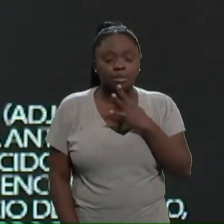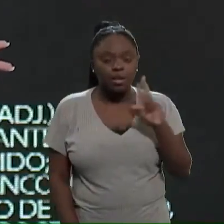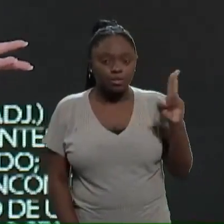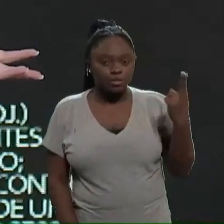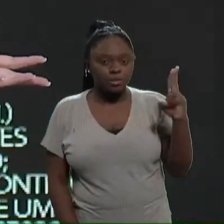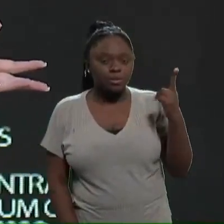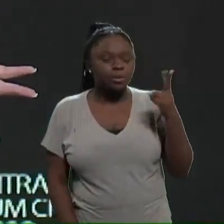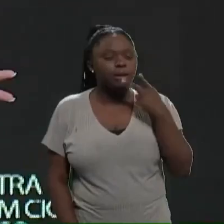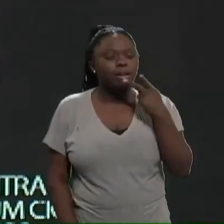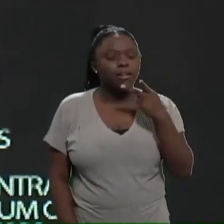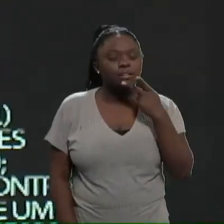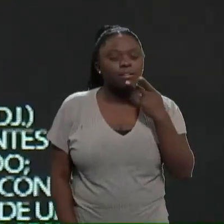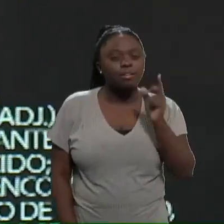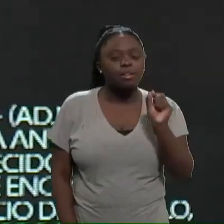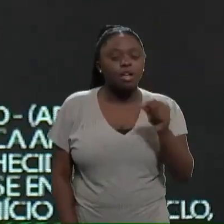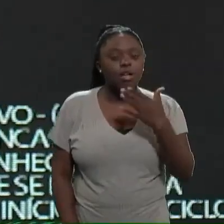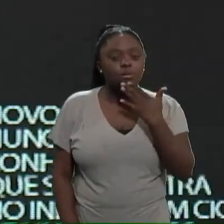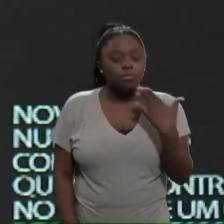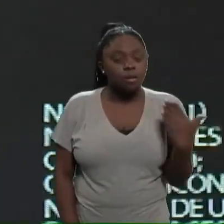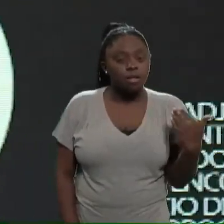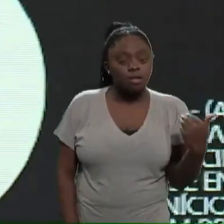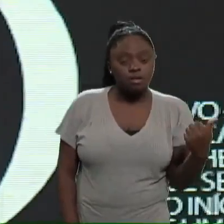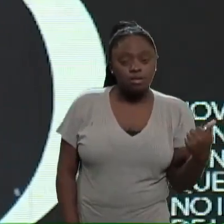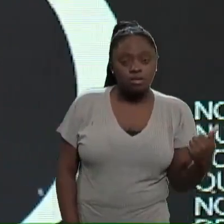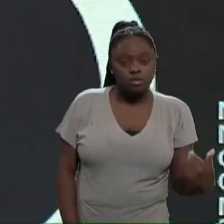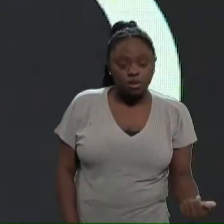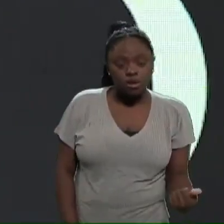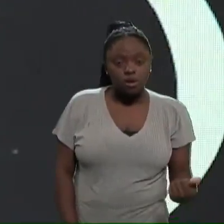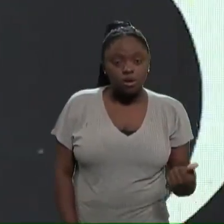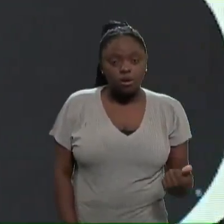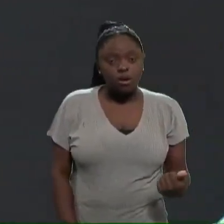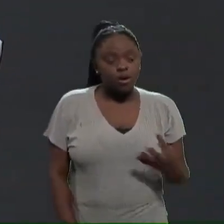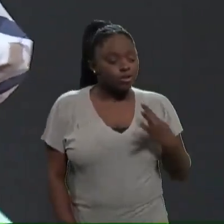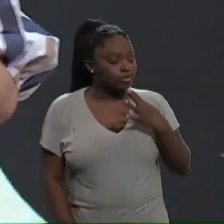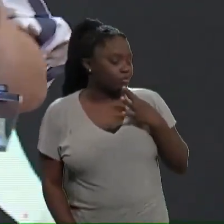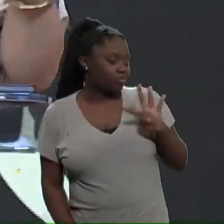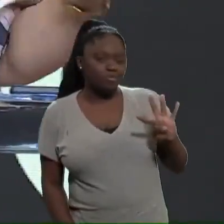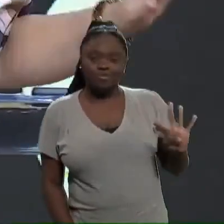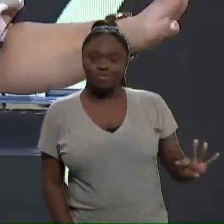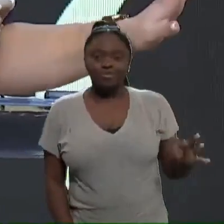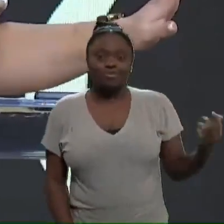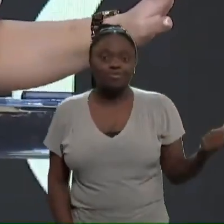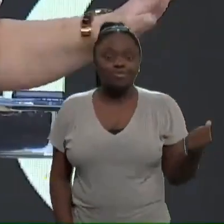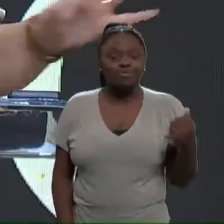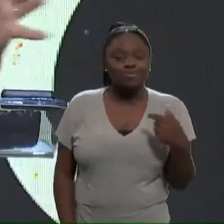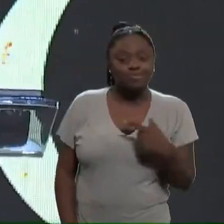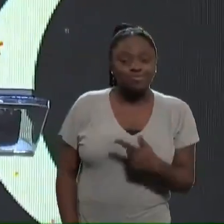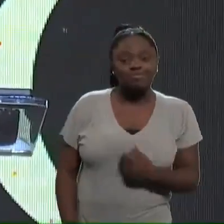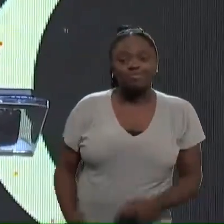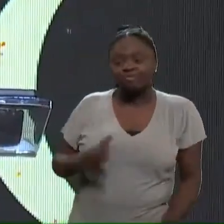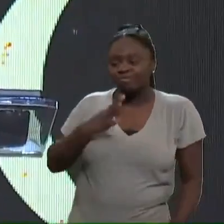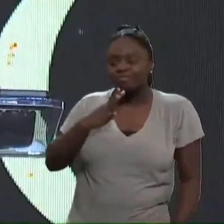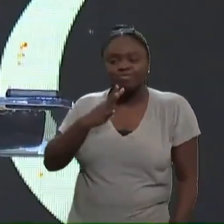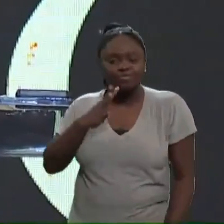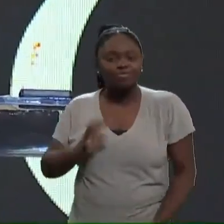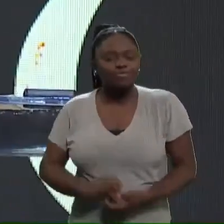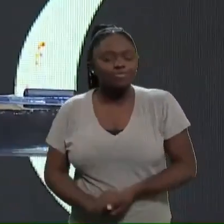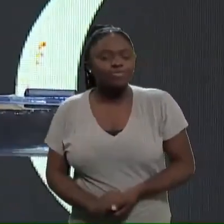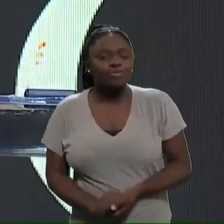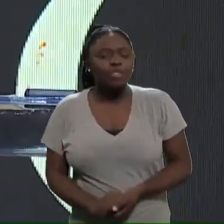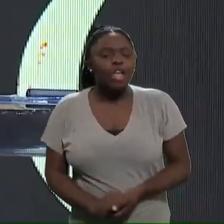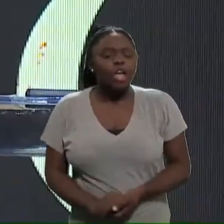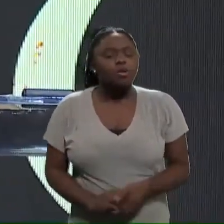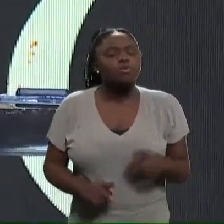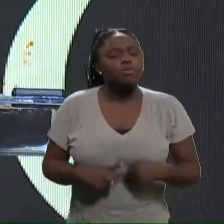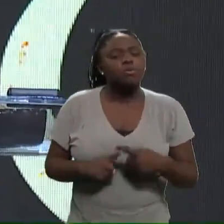a gente fala um ditado: é melhor mal conhecido do que o bom por conhecer. E às vezes a gente quer ficar exatamente nesse lugar. Por que que eu